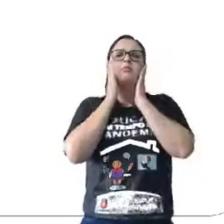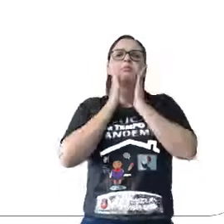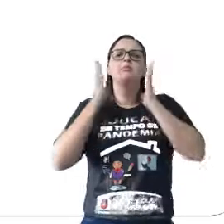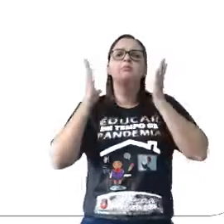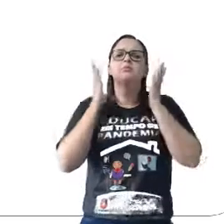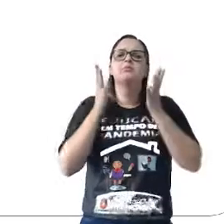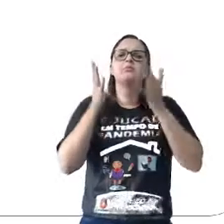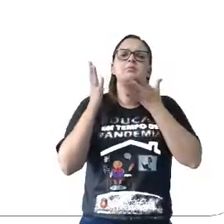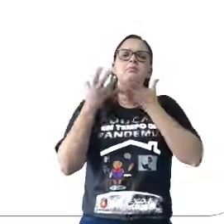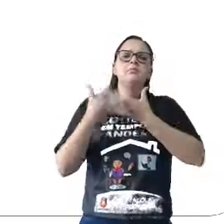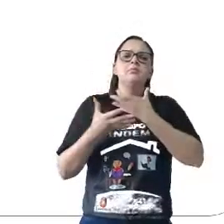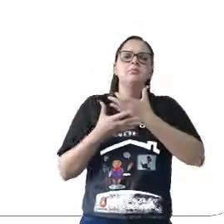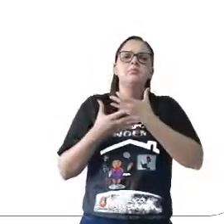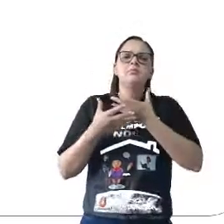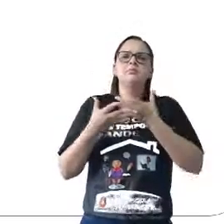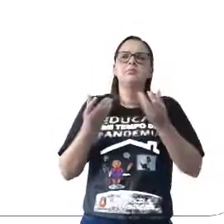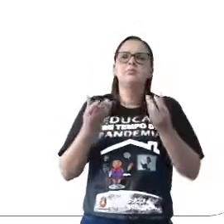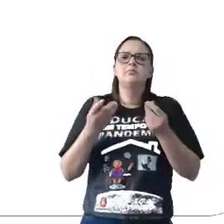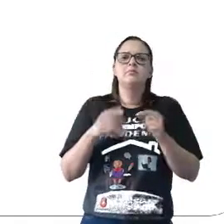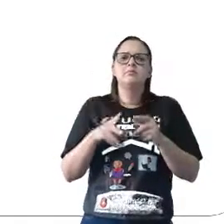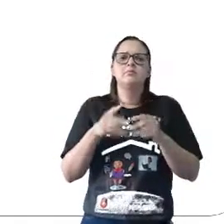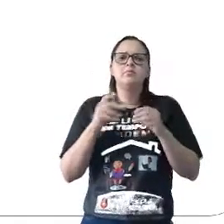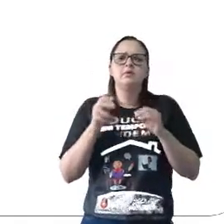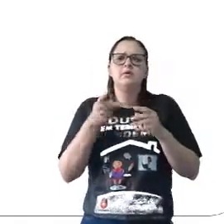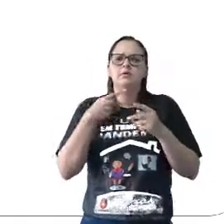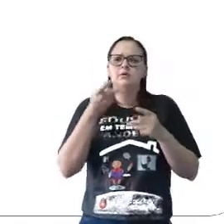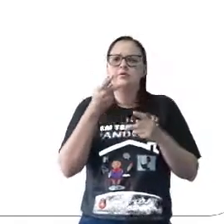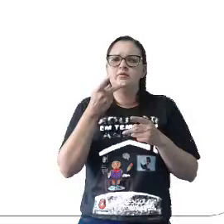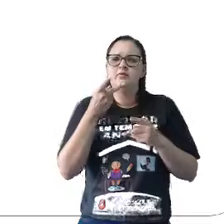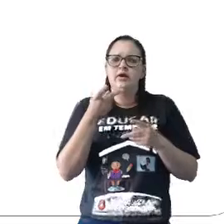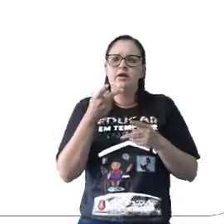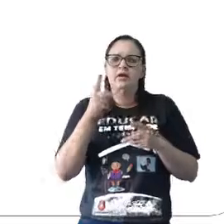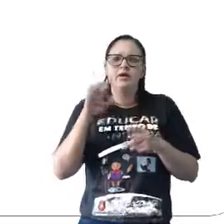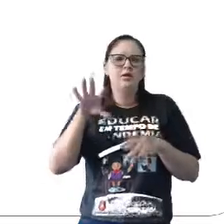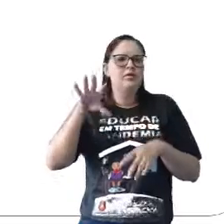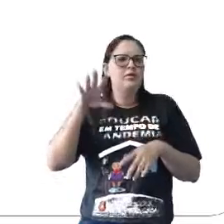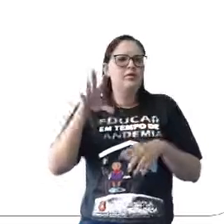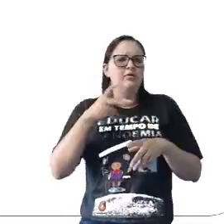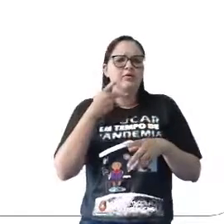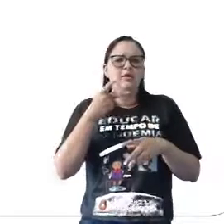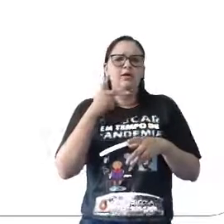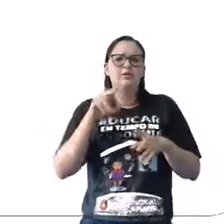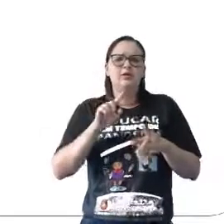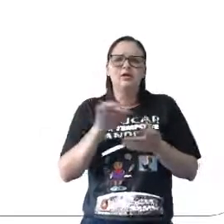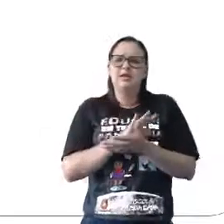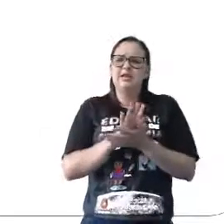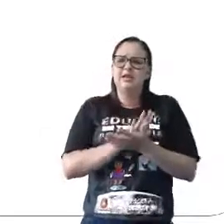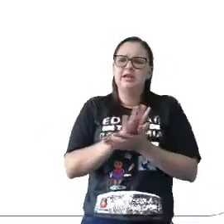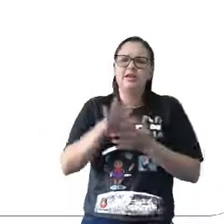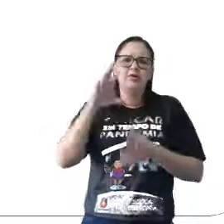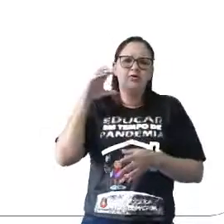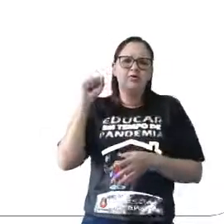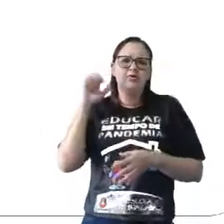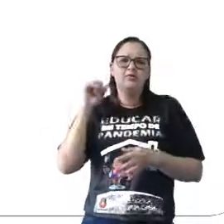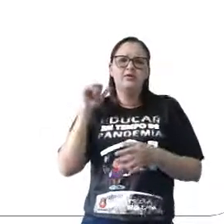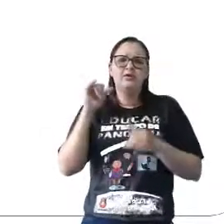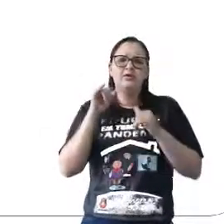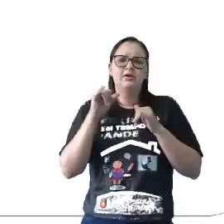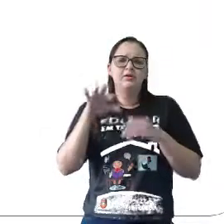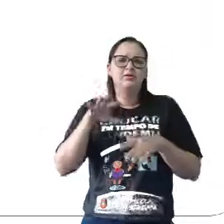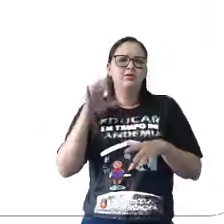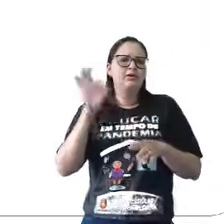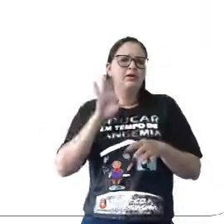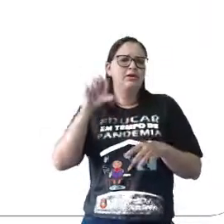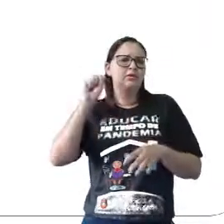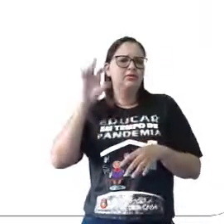deste tamanho. Será que eu falei o que ninguém ouvia? Será que eu escutei o que ninguém dizia? Eu não vou me